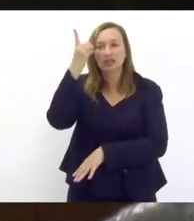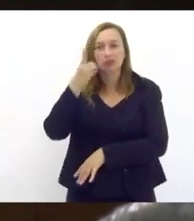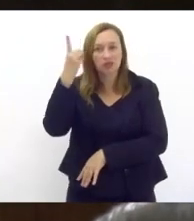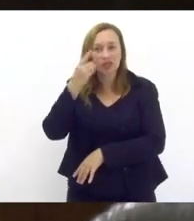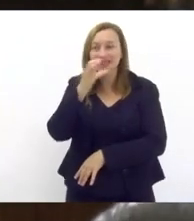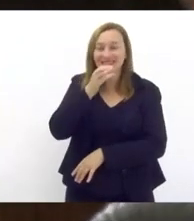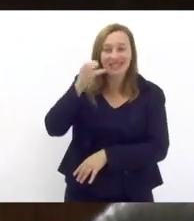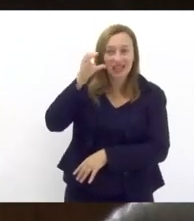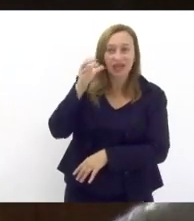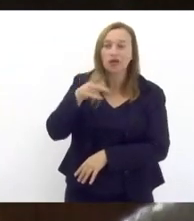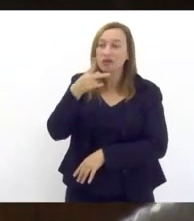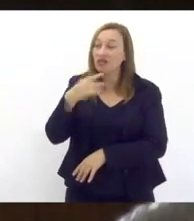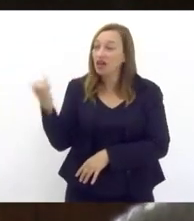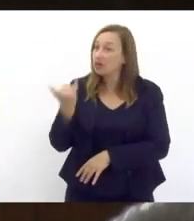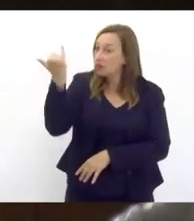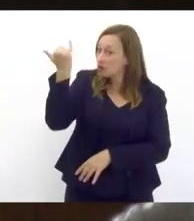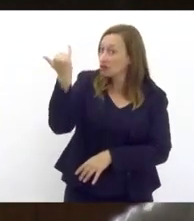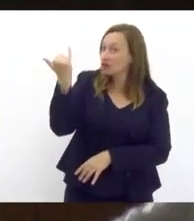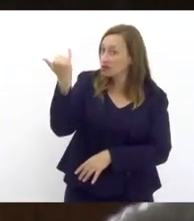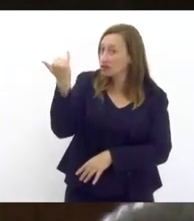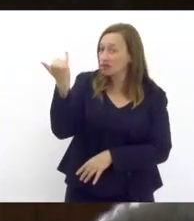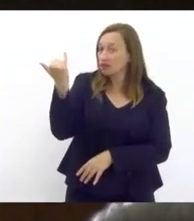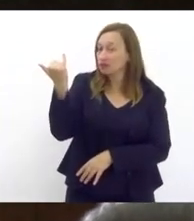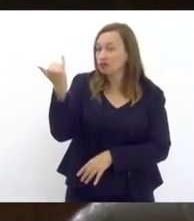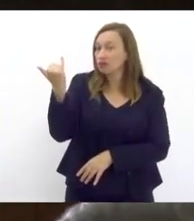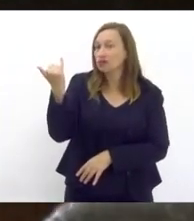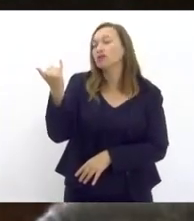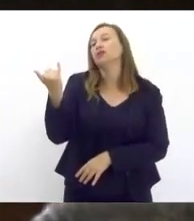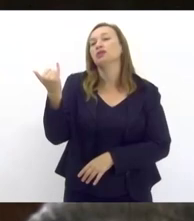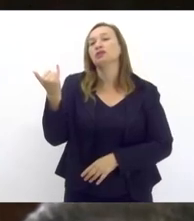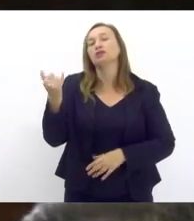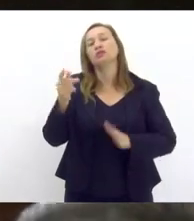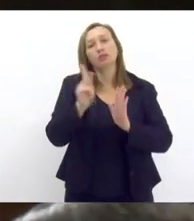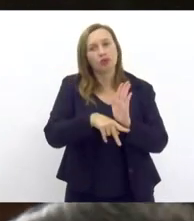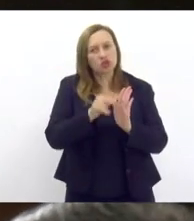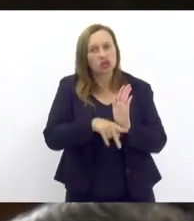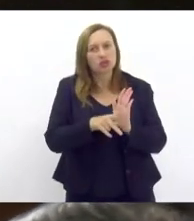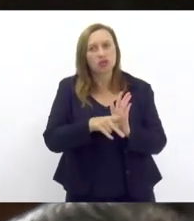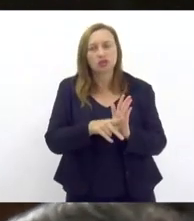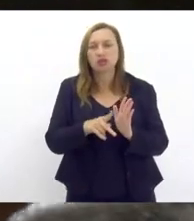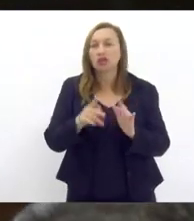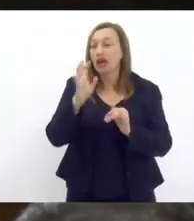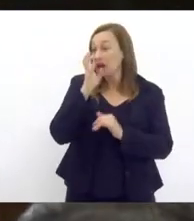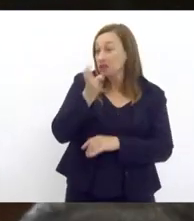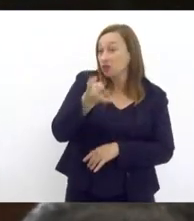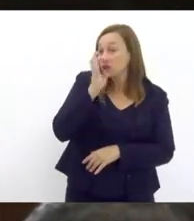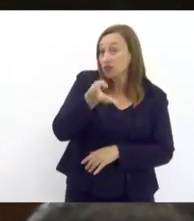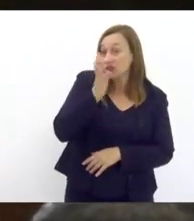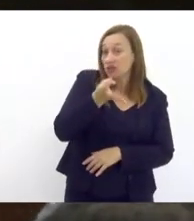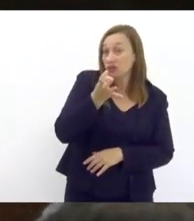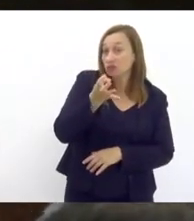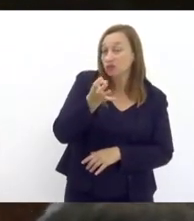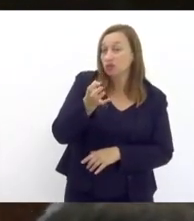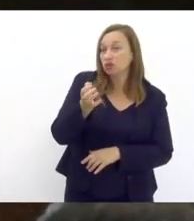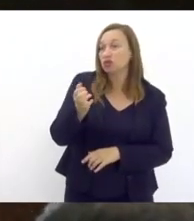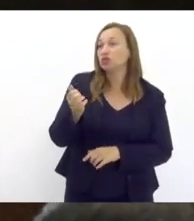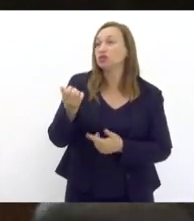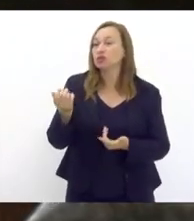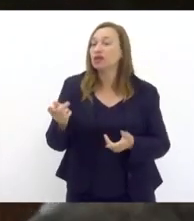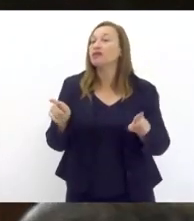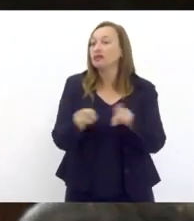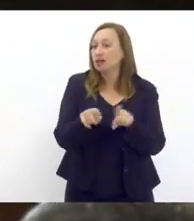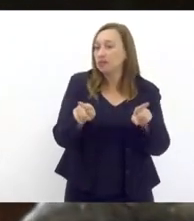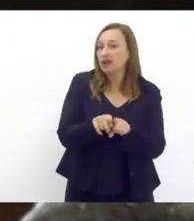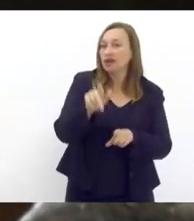reforçar a importância e a atualidade do vosso importante projeto. As denúncias das plataformas na Petrobras,